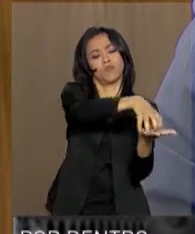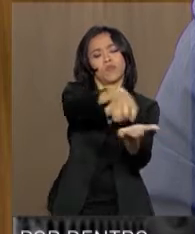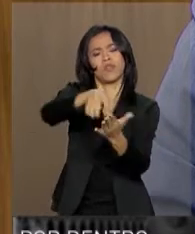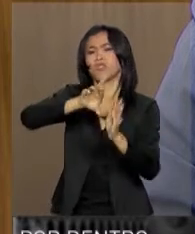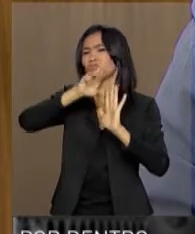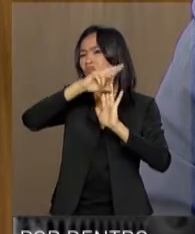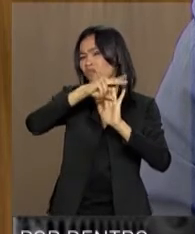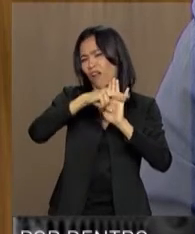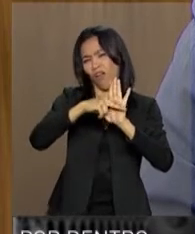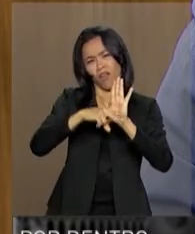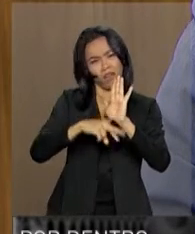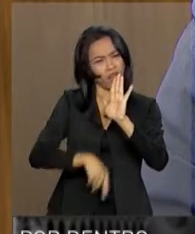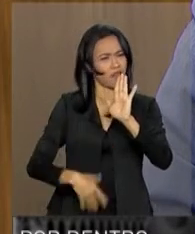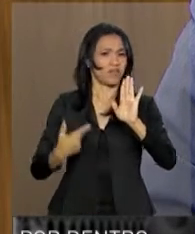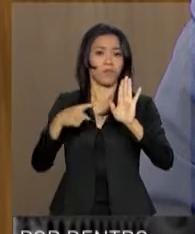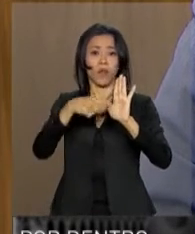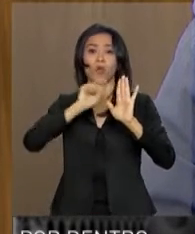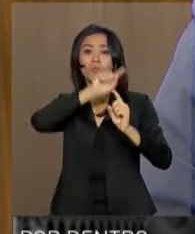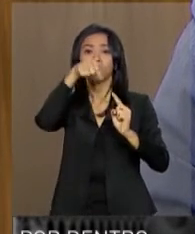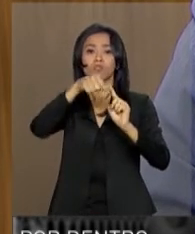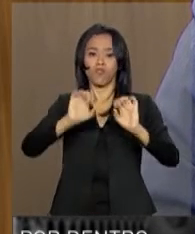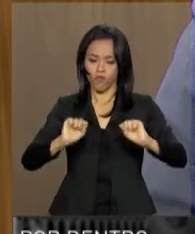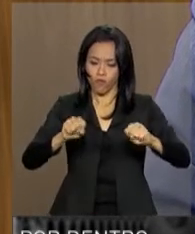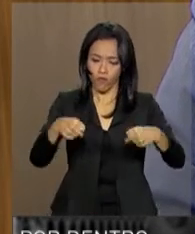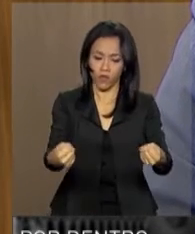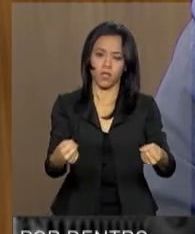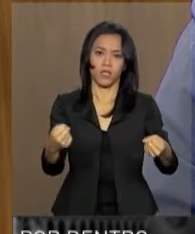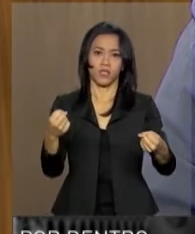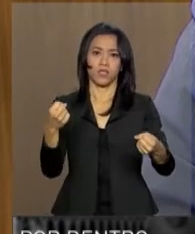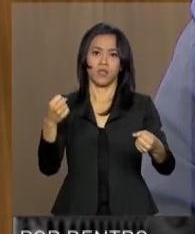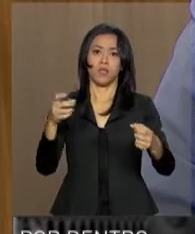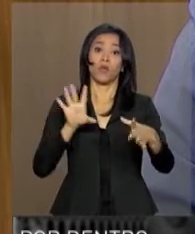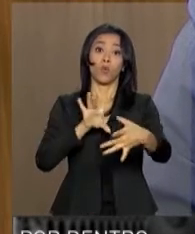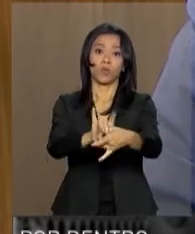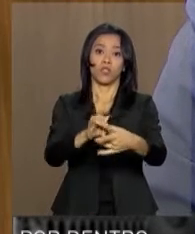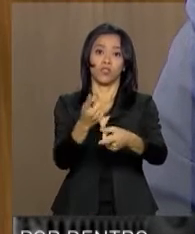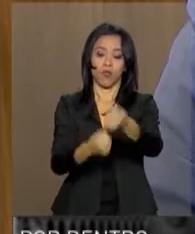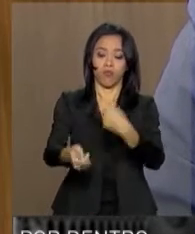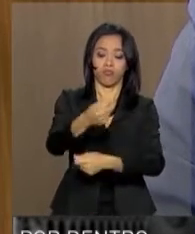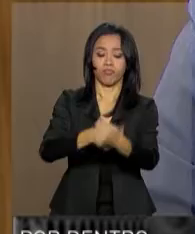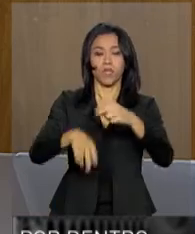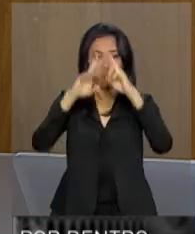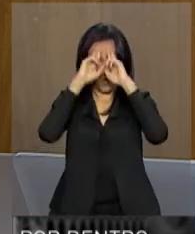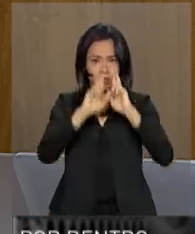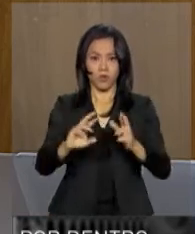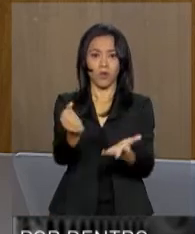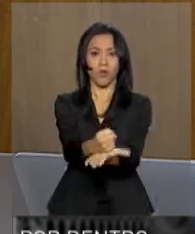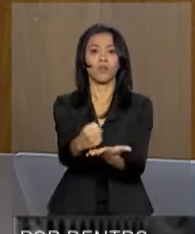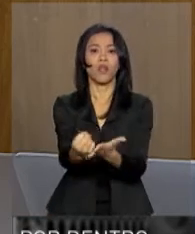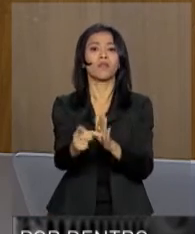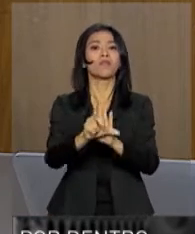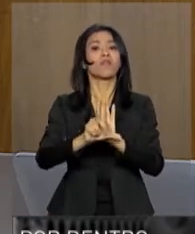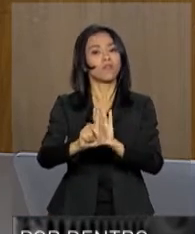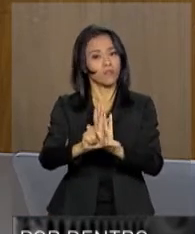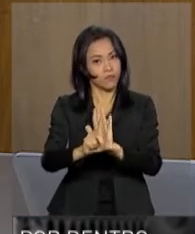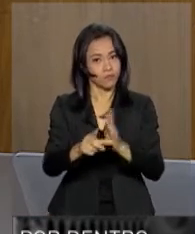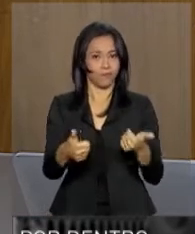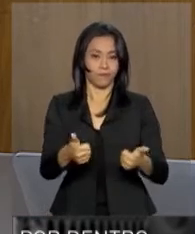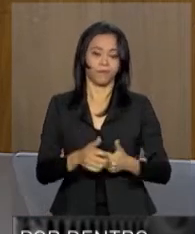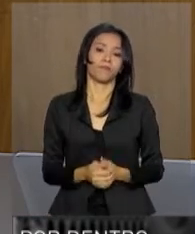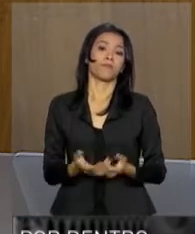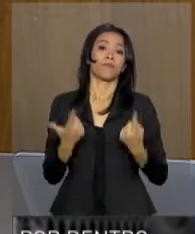que fortalecem o ambiente de negócio ea e também a segurança jurídica denise da rádio banda b am 550